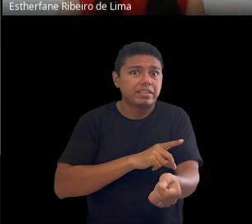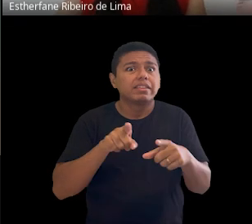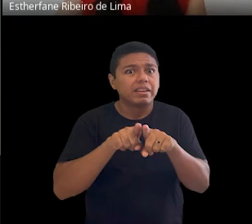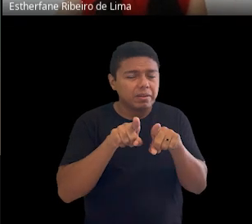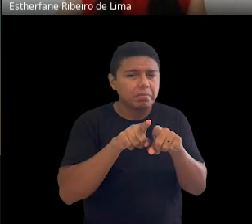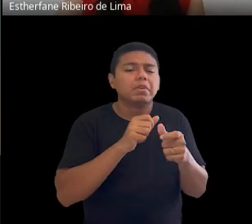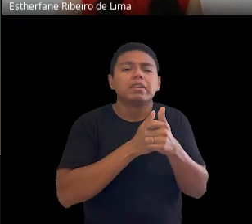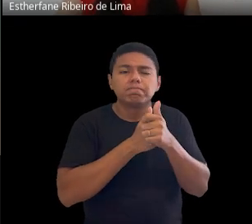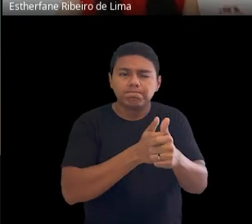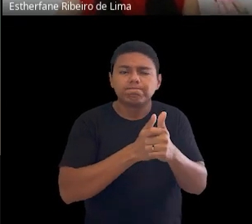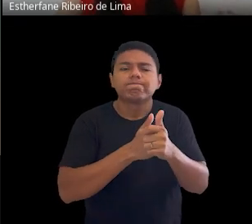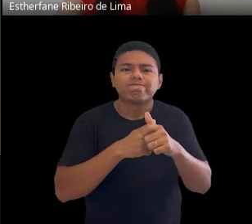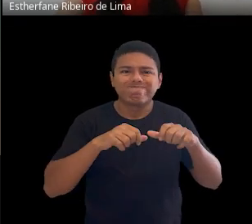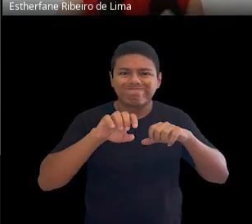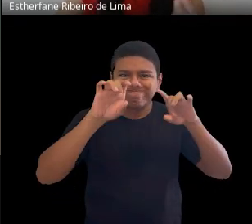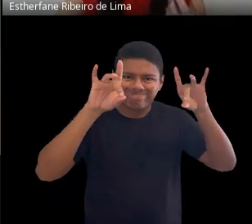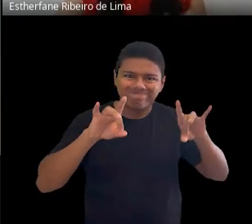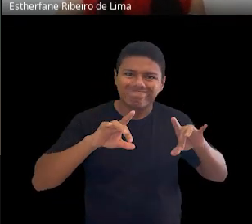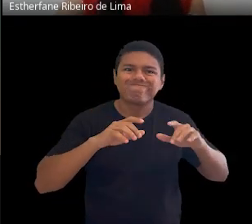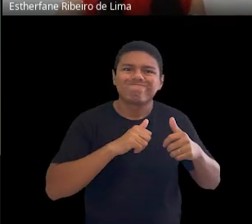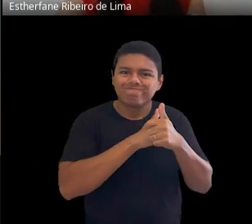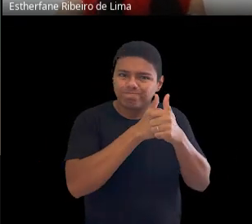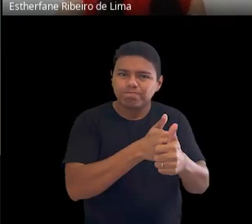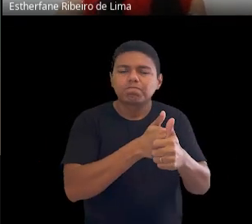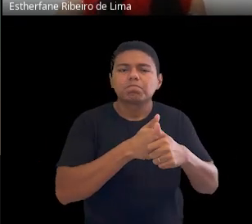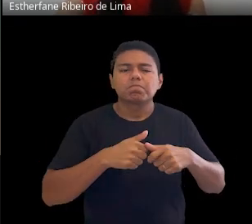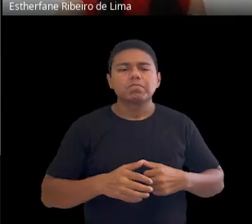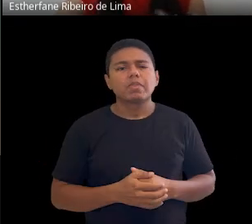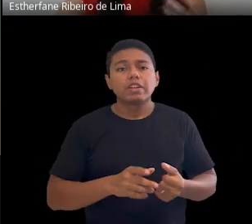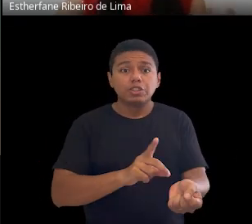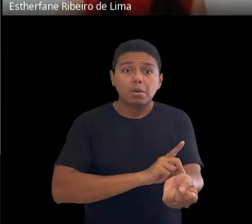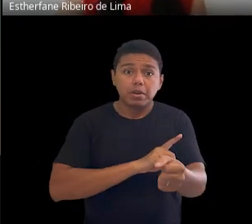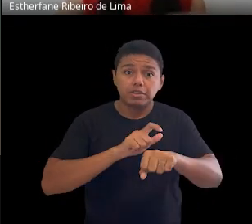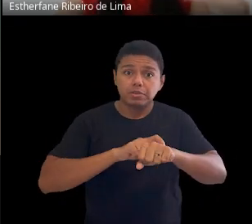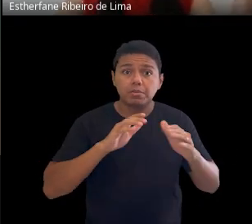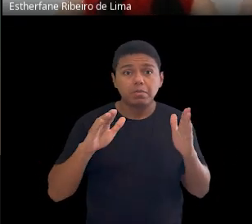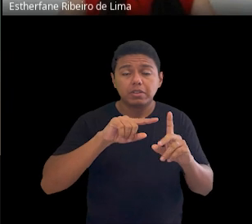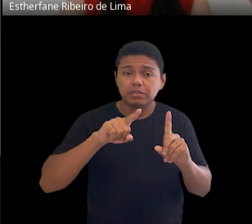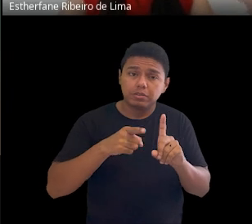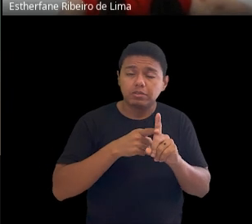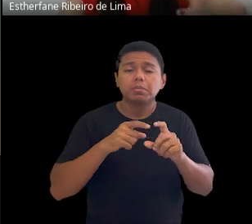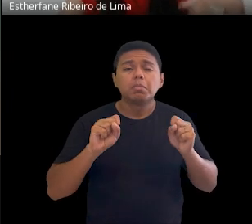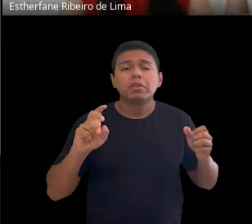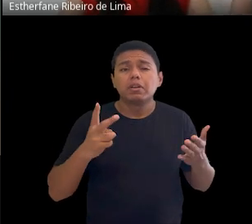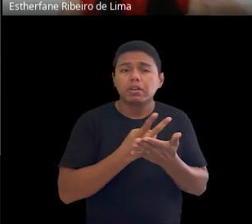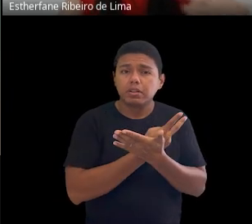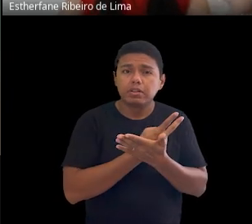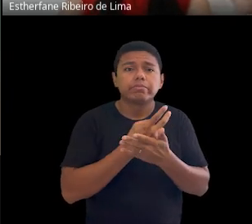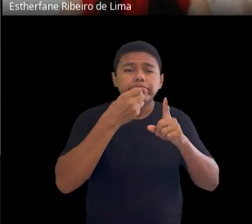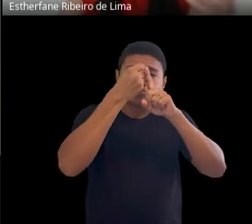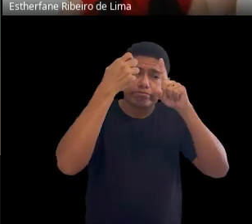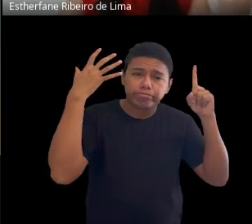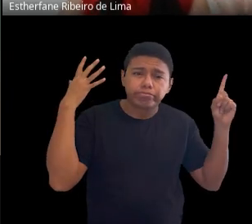requer um acompanhamento especializado. E lembrar que uma diabetes gestacional pode ocorrer uma macrosomia, pode ocorrer uma síndrome